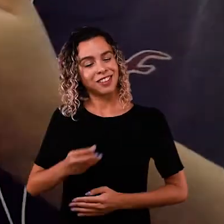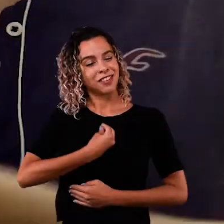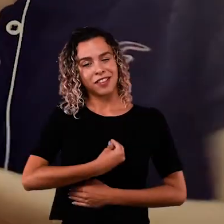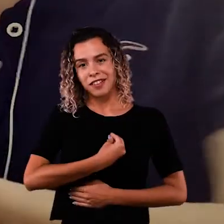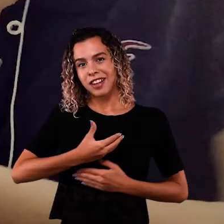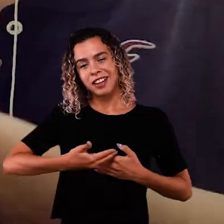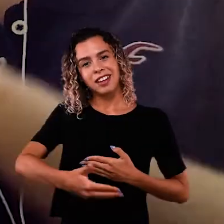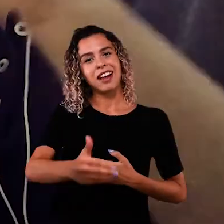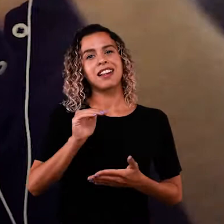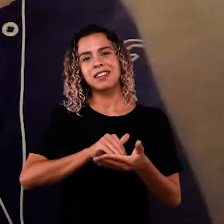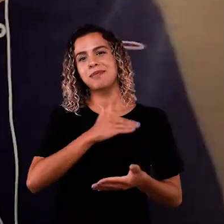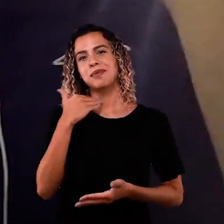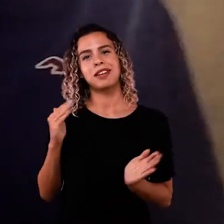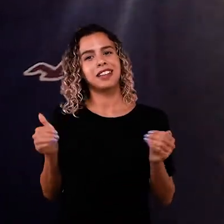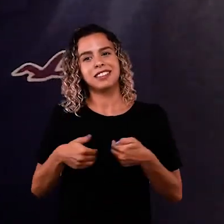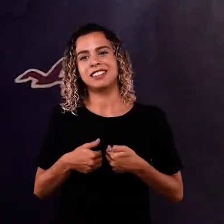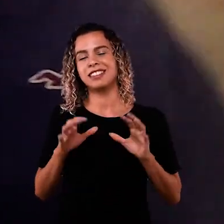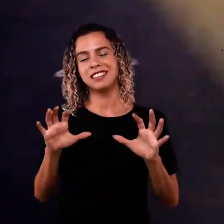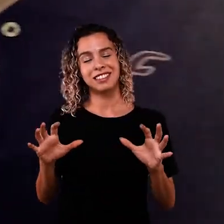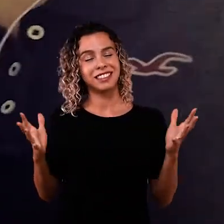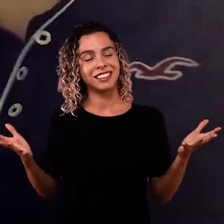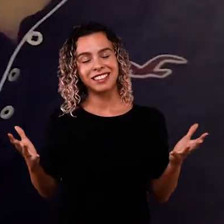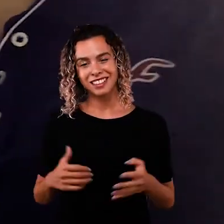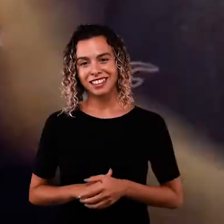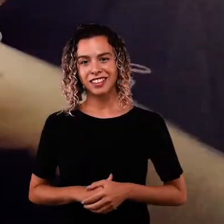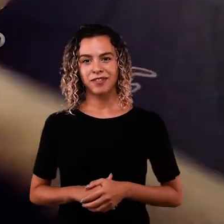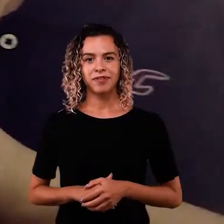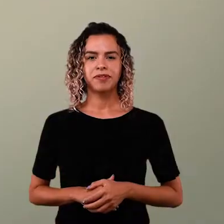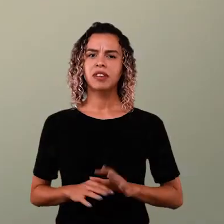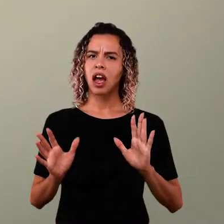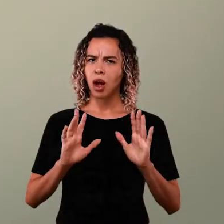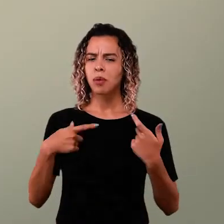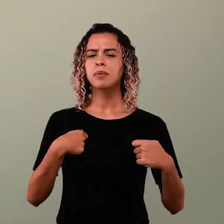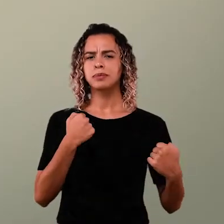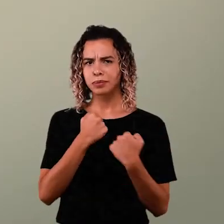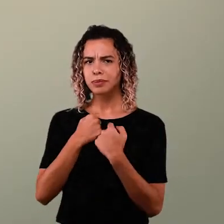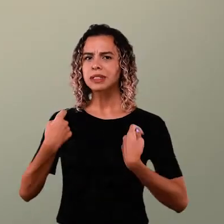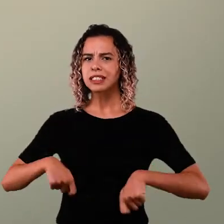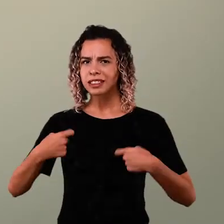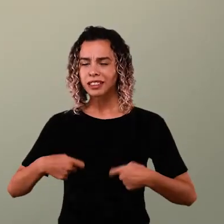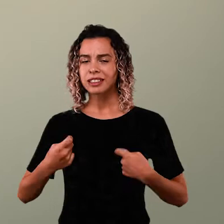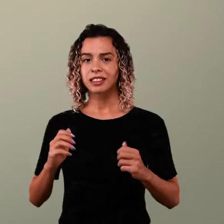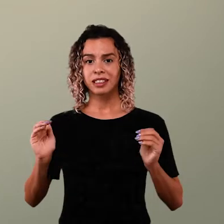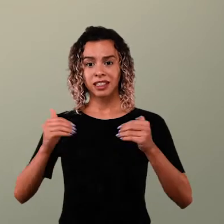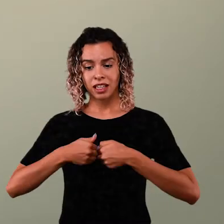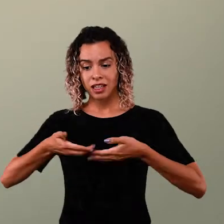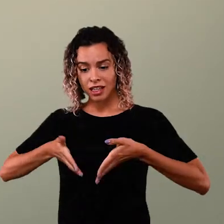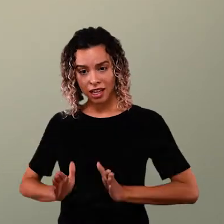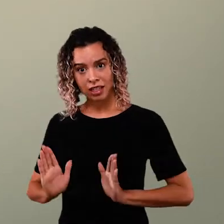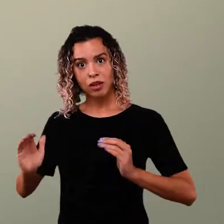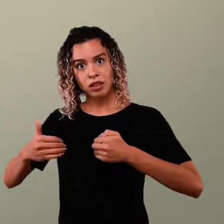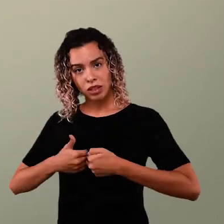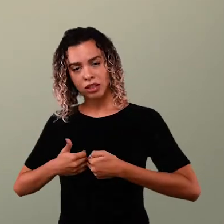Nasci, tô vivendo e vou morrer autista. Eu vou morrer assim. Pedro. Tem todo nível de suporte, né? O autista